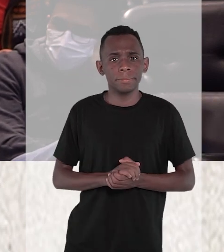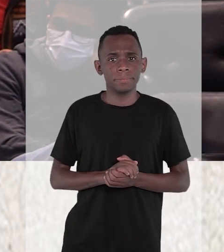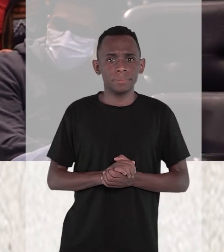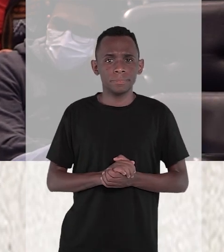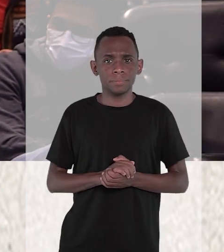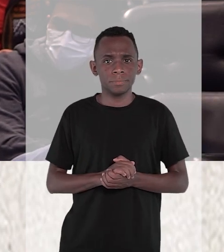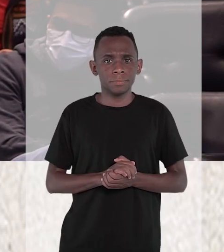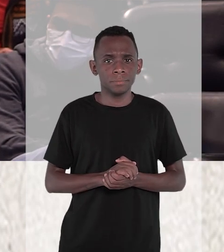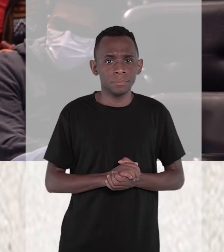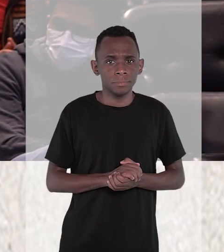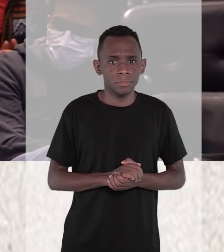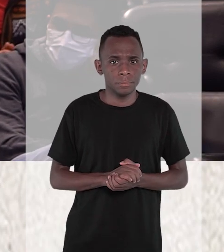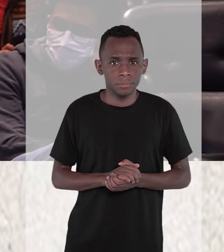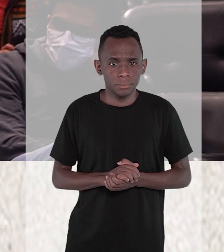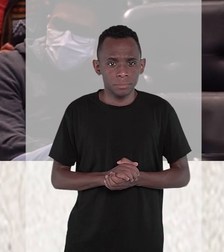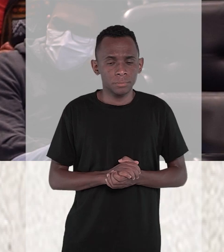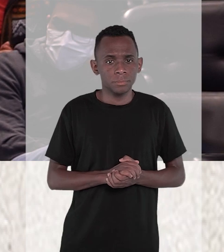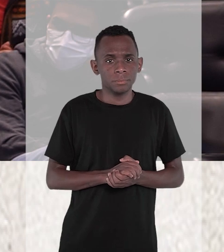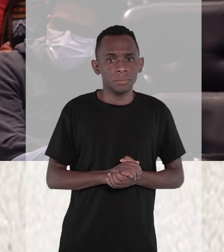vai...